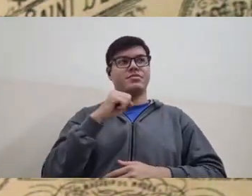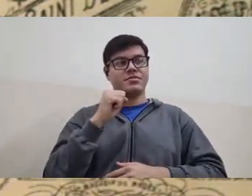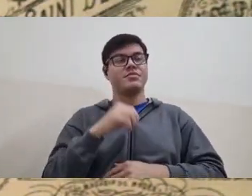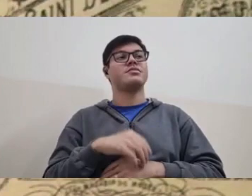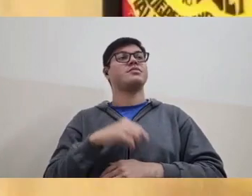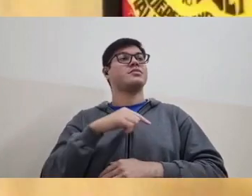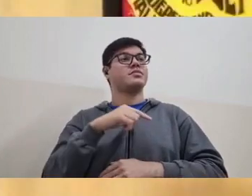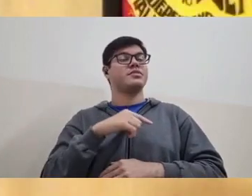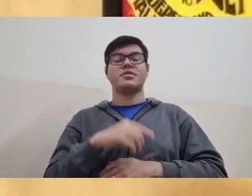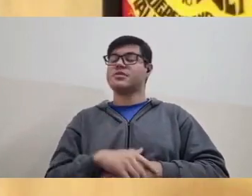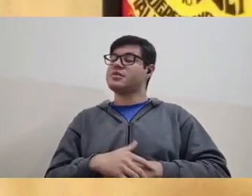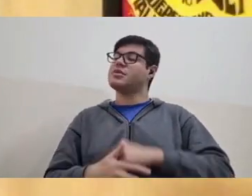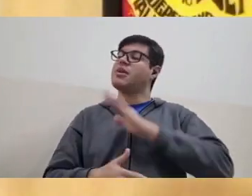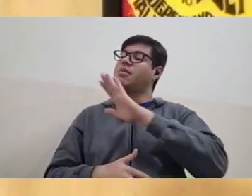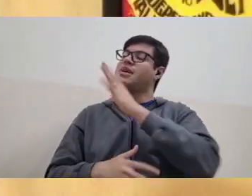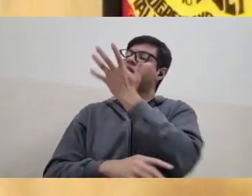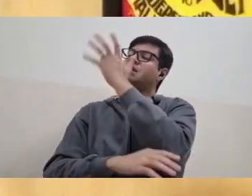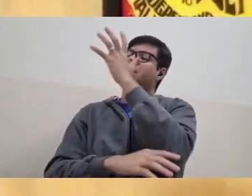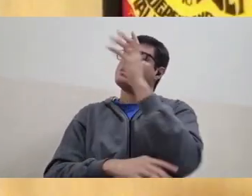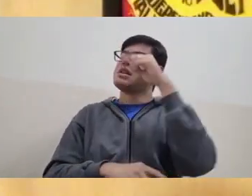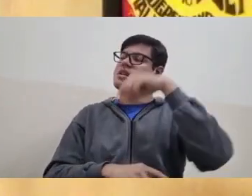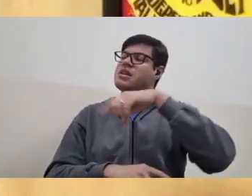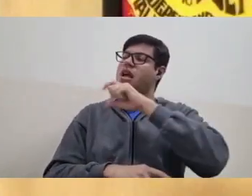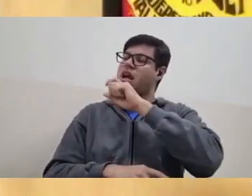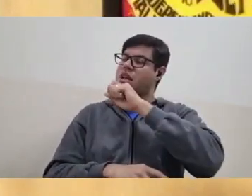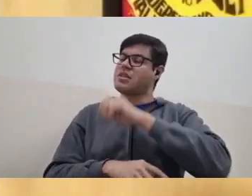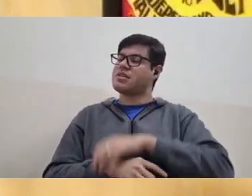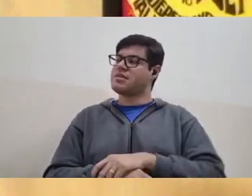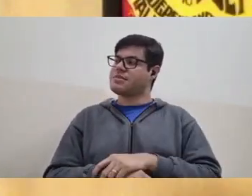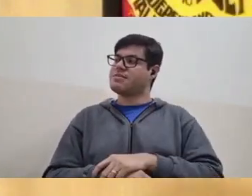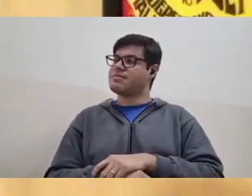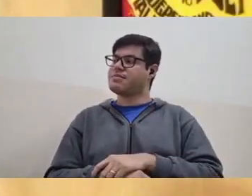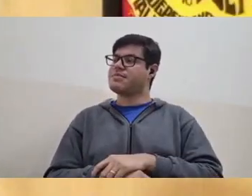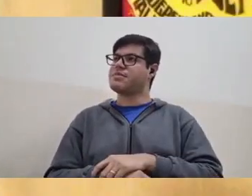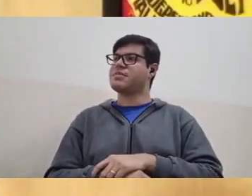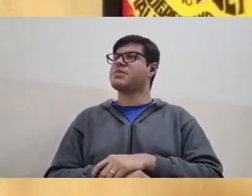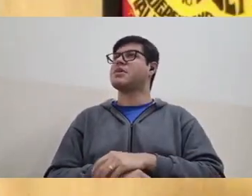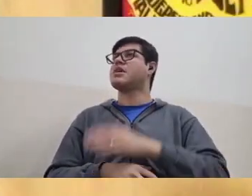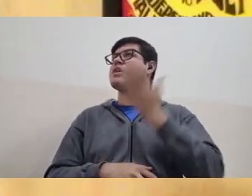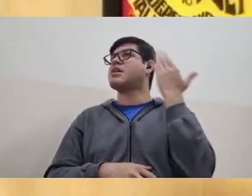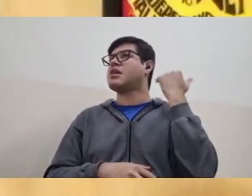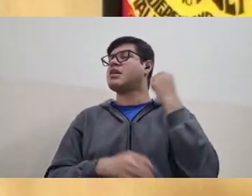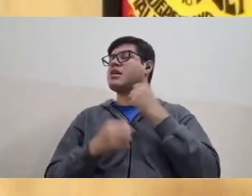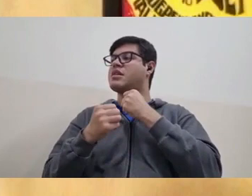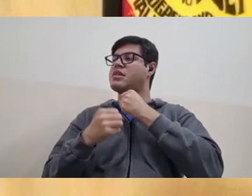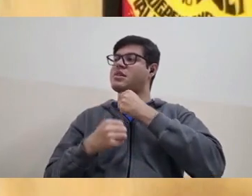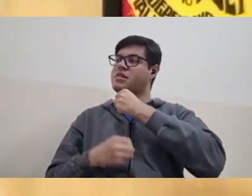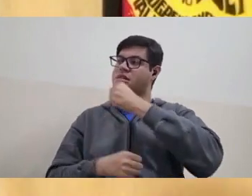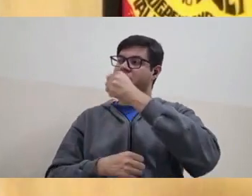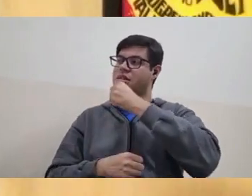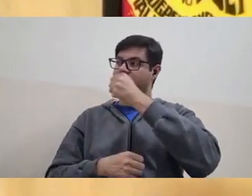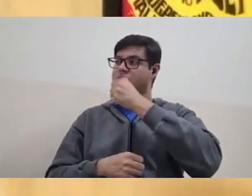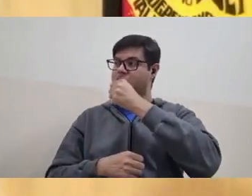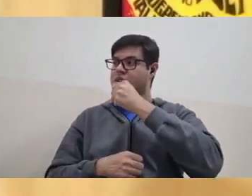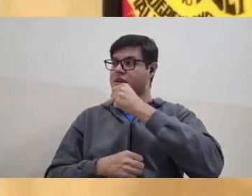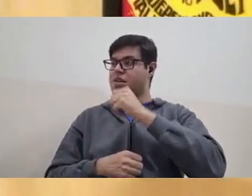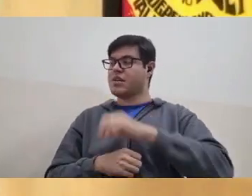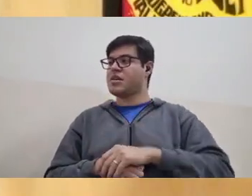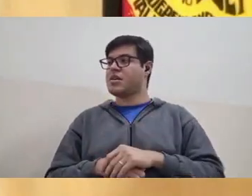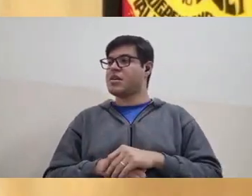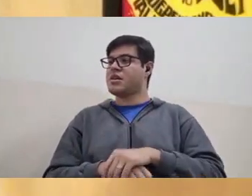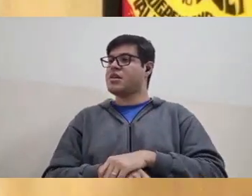Mas, o Rodolfo, a Cidade das Árvores, eu era repórter na época de uma emissora